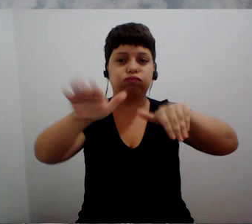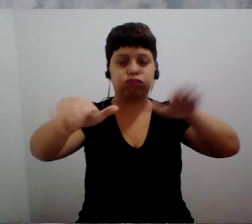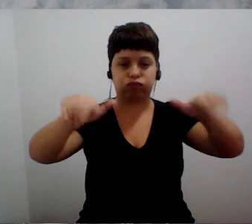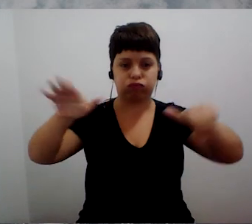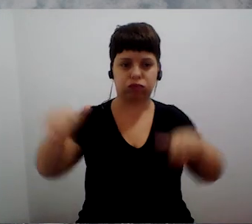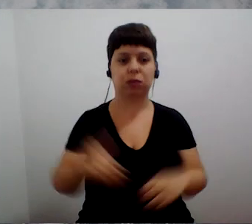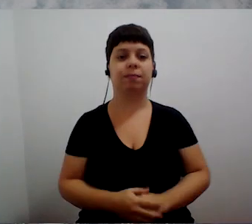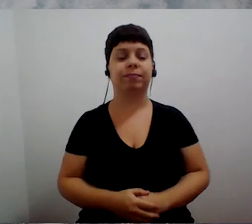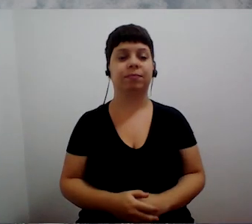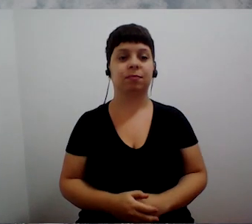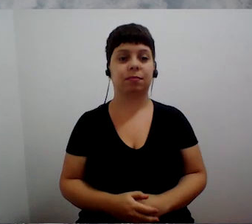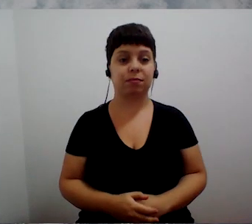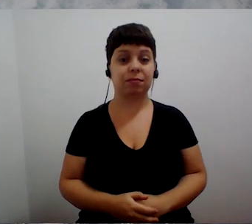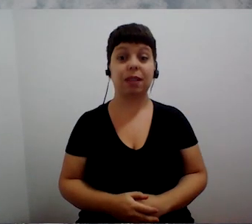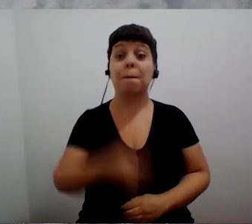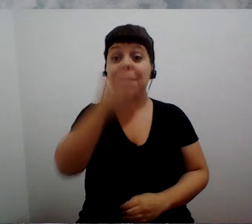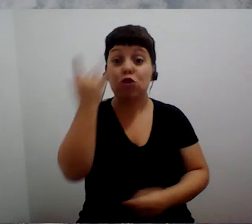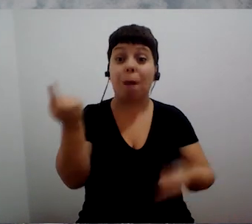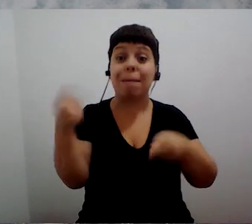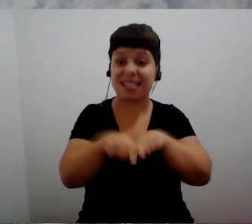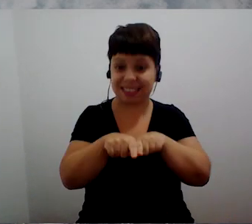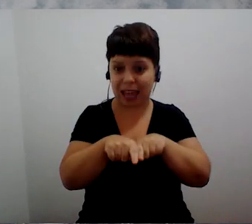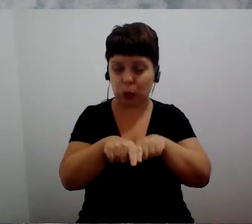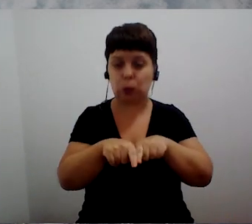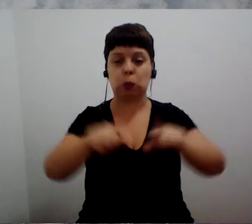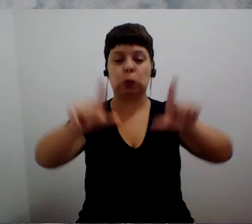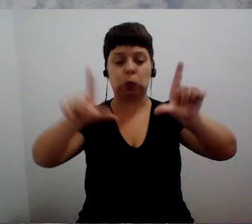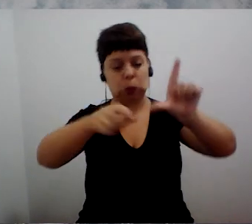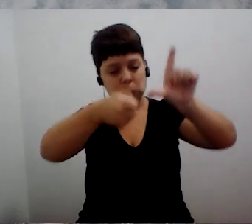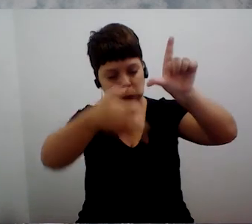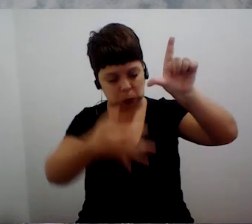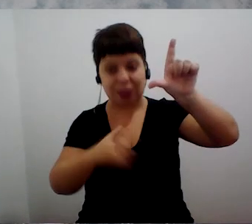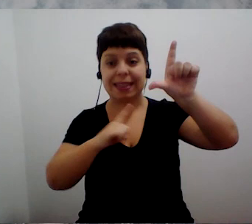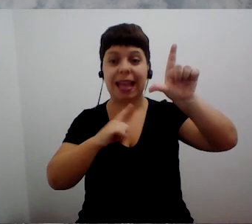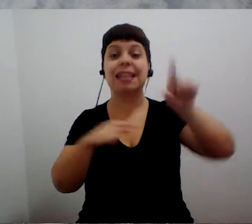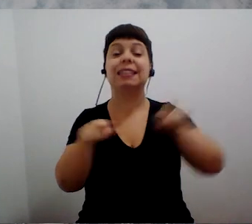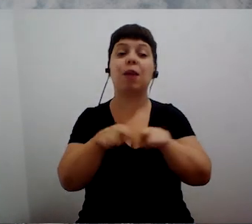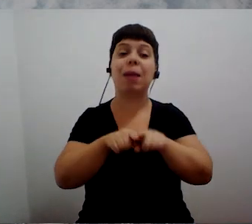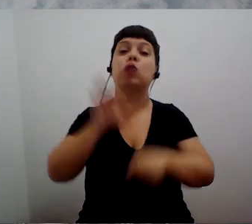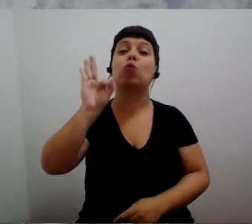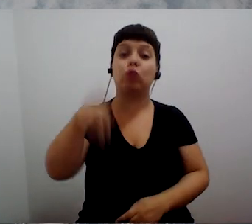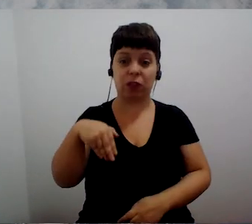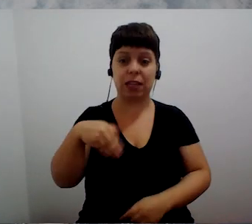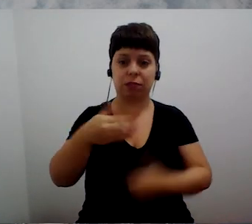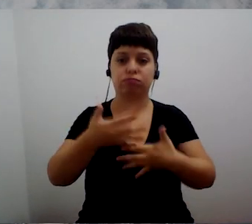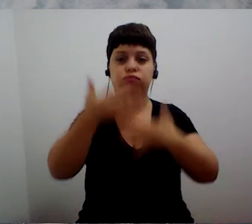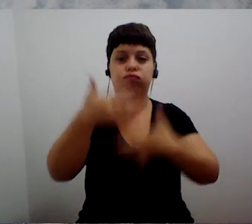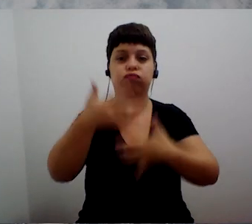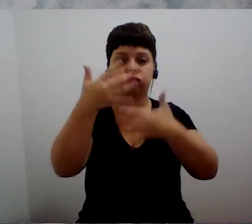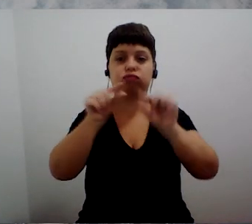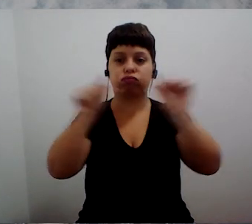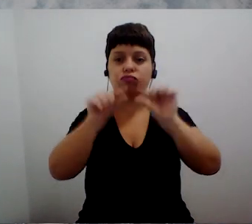nomes dos nossos parceiros estão listados aqui também na descrição do vídeo e vocês vão ver ao final da edição